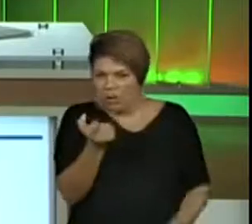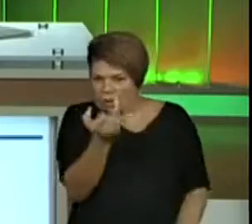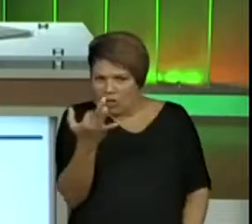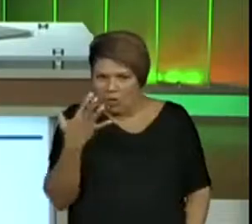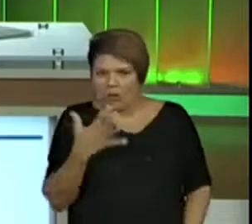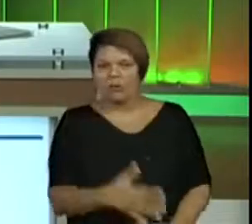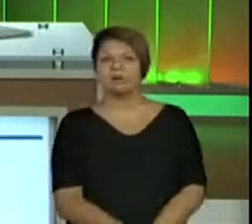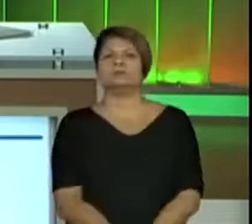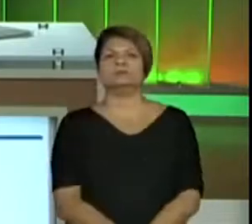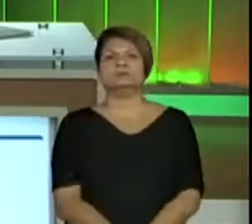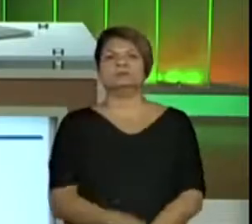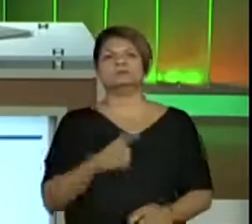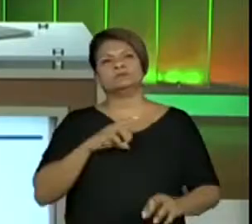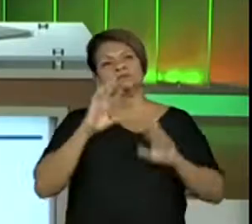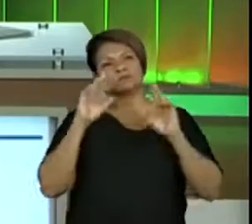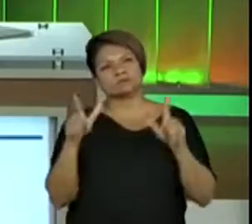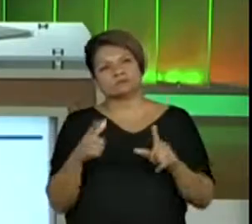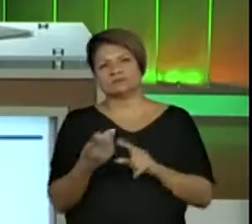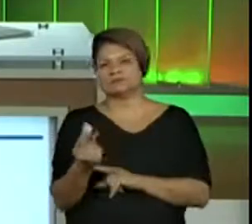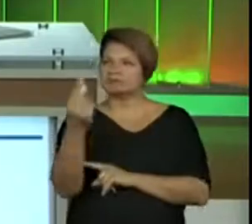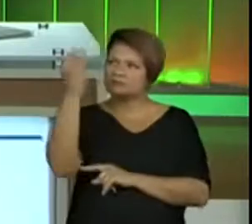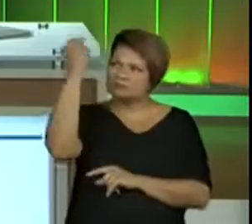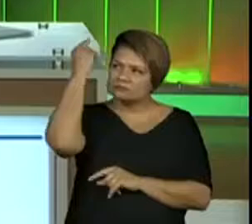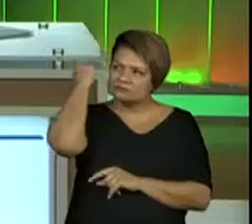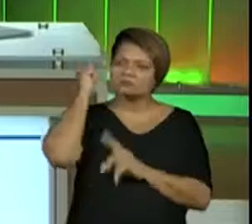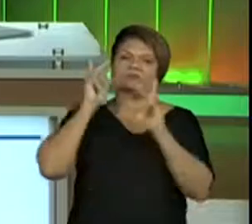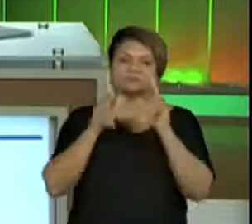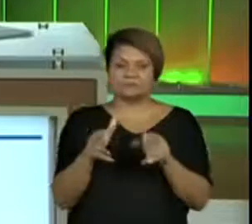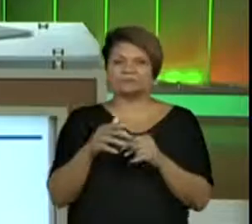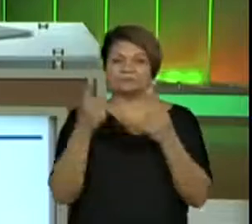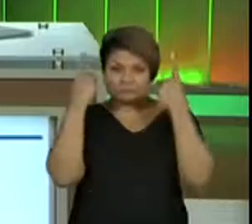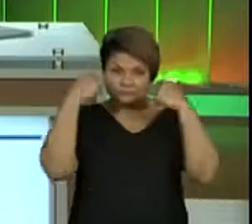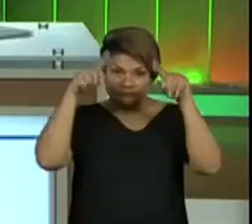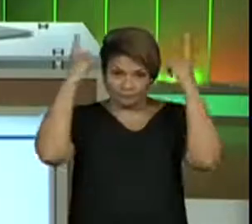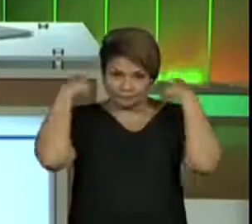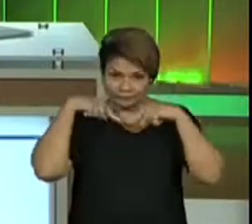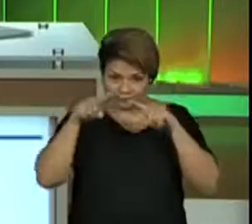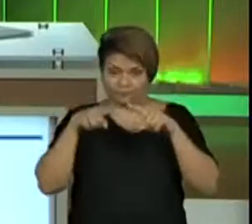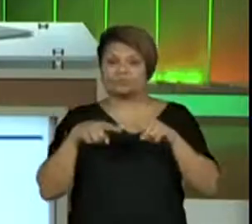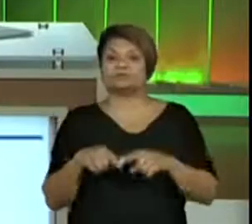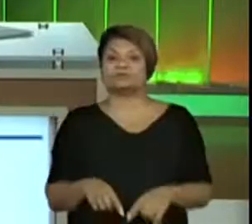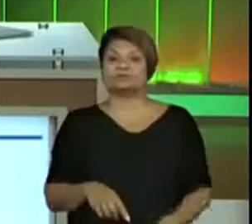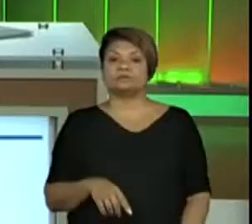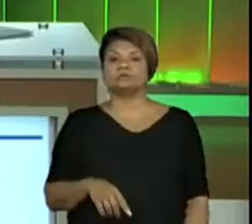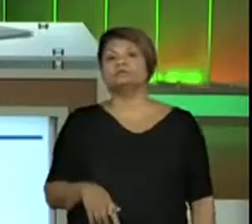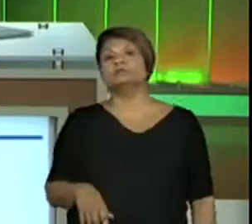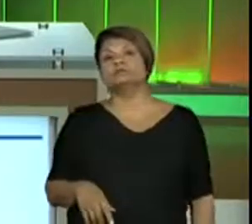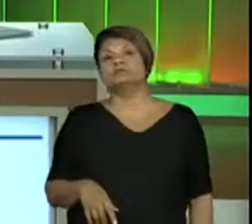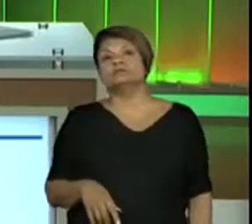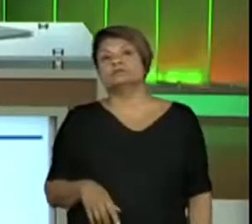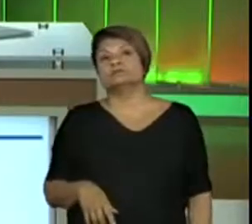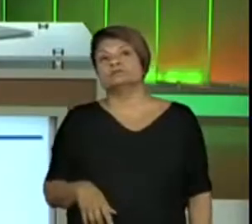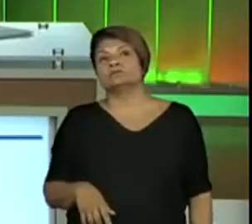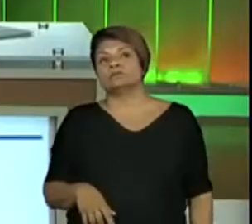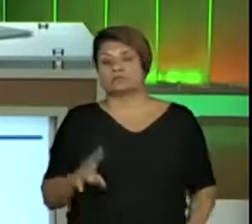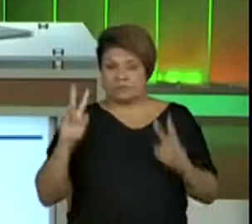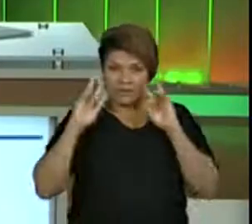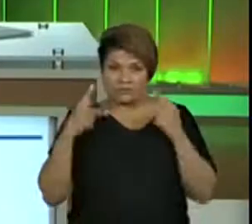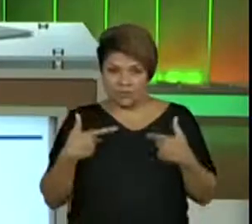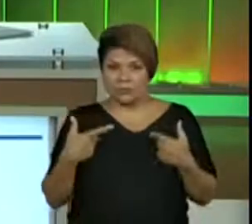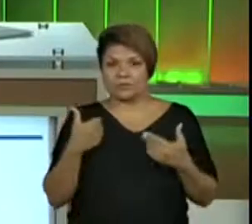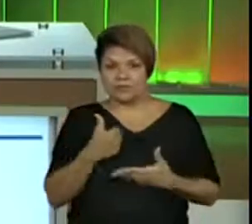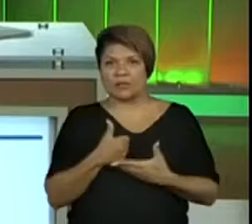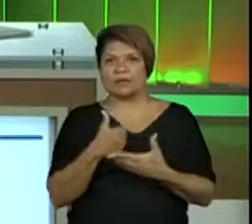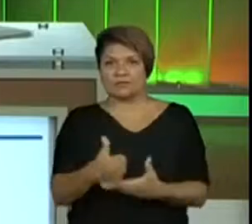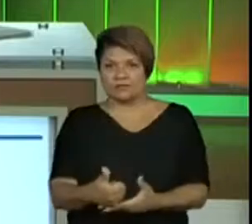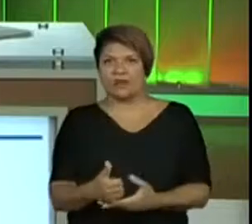vamos contar de uma maneira primitiva as ovelhas que um homem primitivo levaria para pastar. Eu vou pedir a